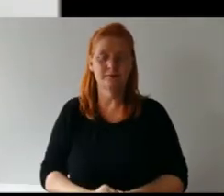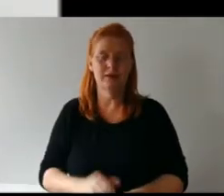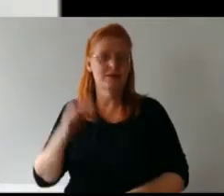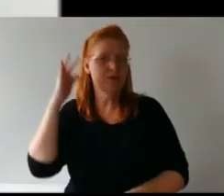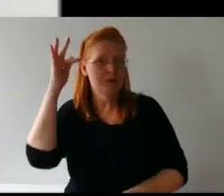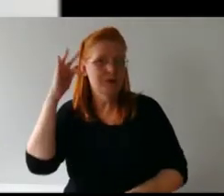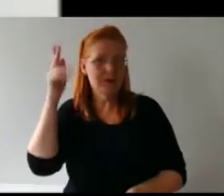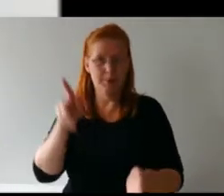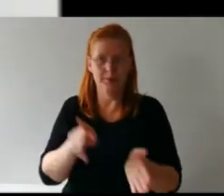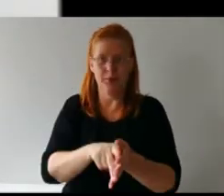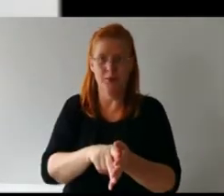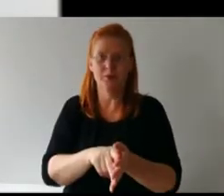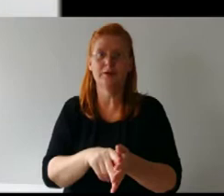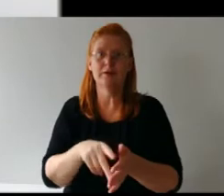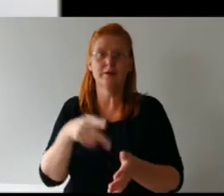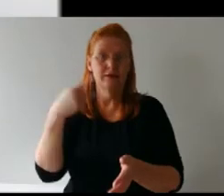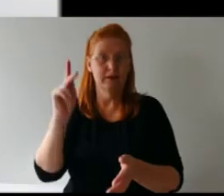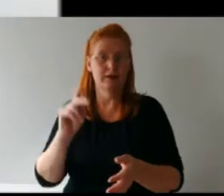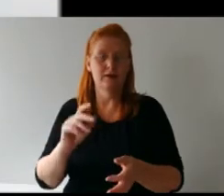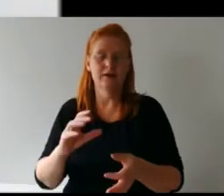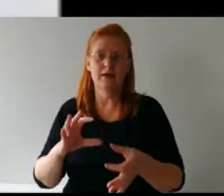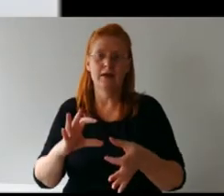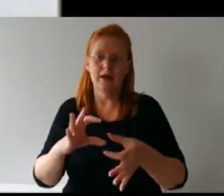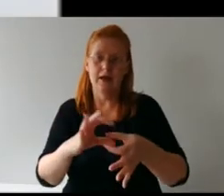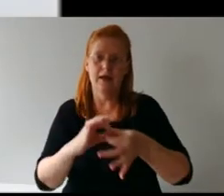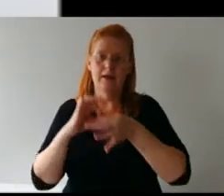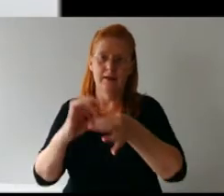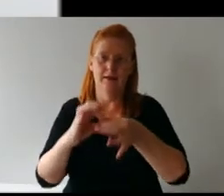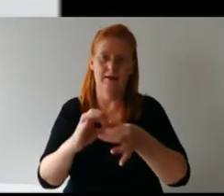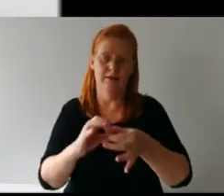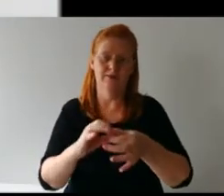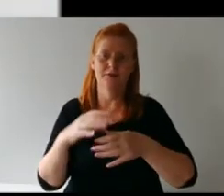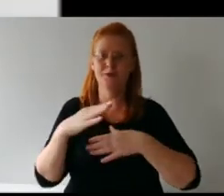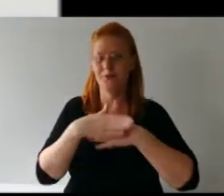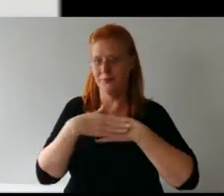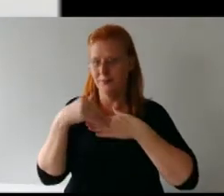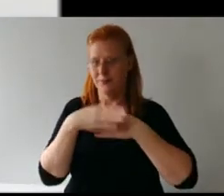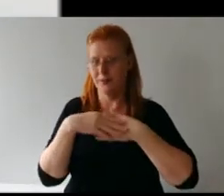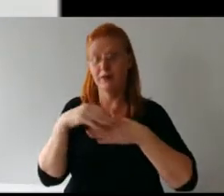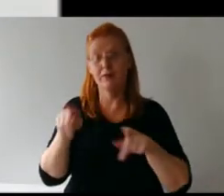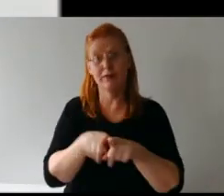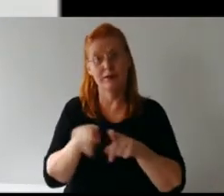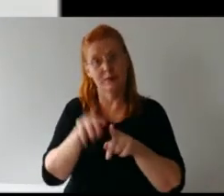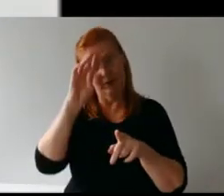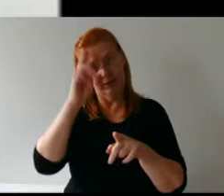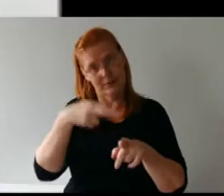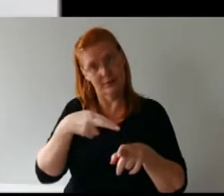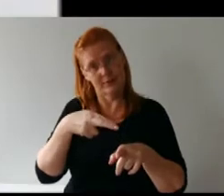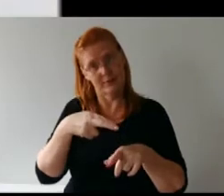Para Deleuze, a sua filosofia une afeto e